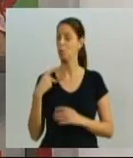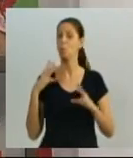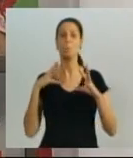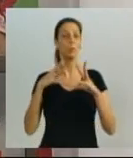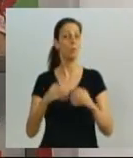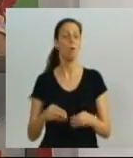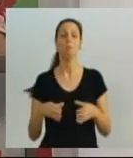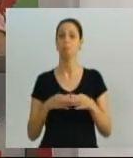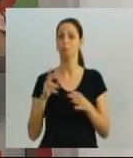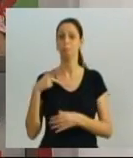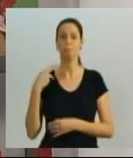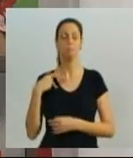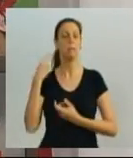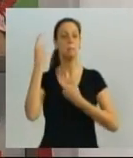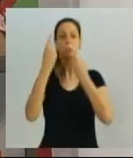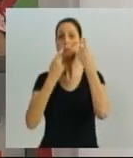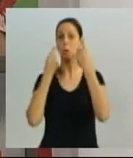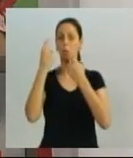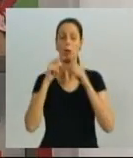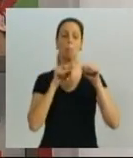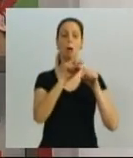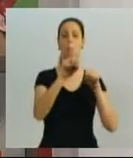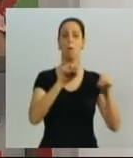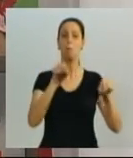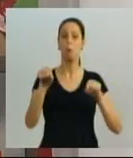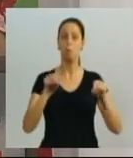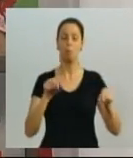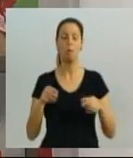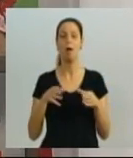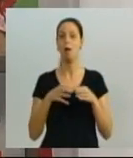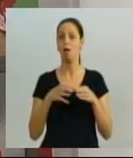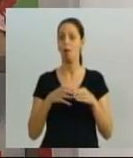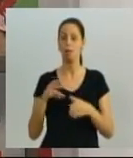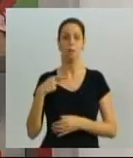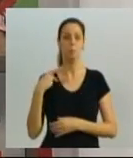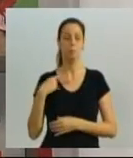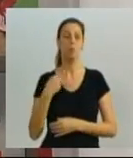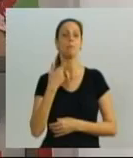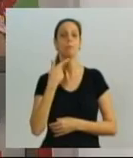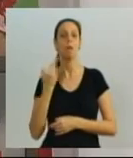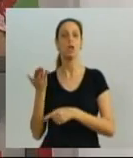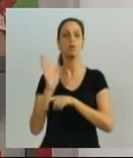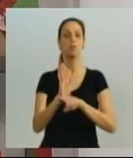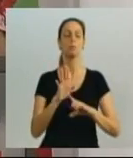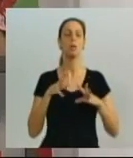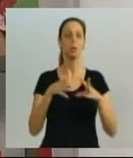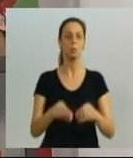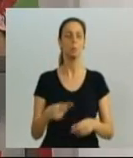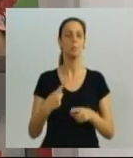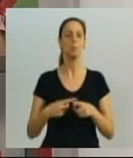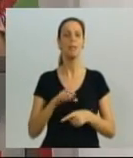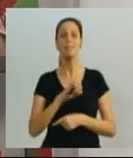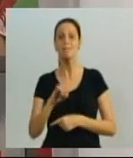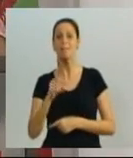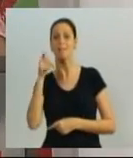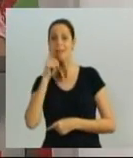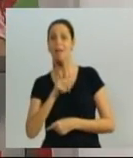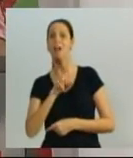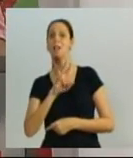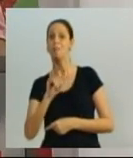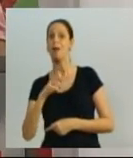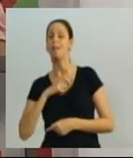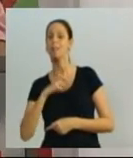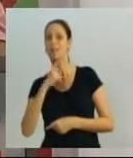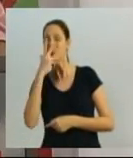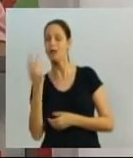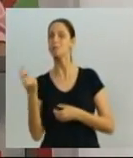está preocupado com A, B ou C. Ele quer ajudar todos, porque quem ganhar, ele vai estar. Então, isso nós temos que preocupar. Então,